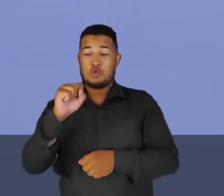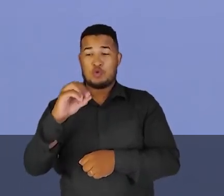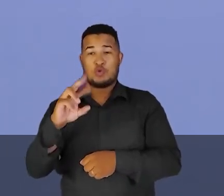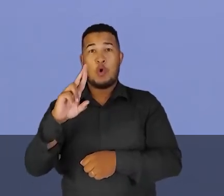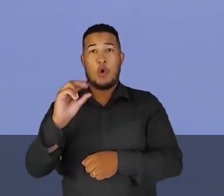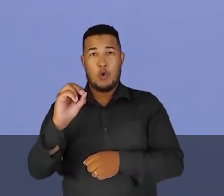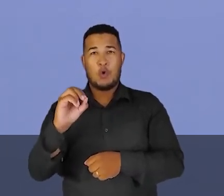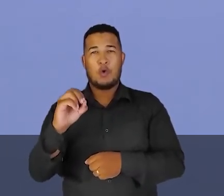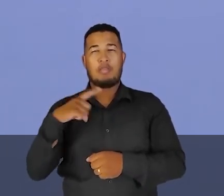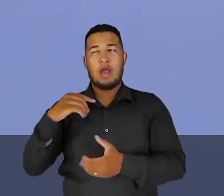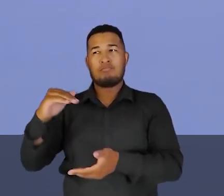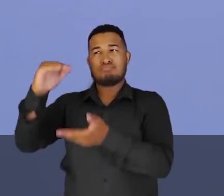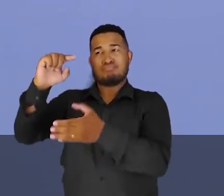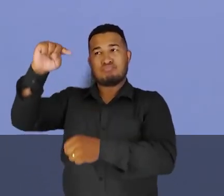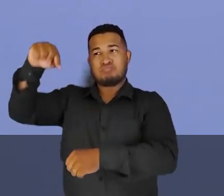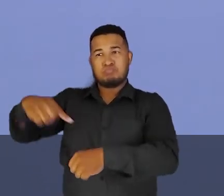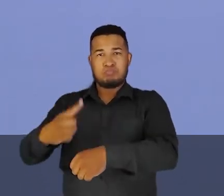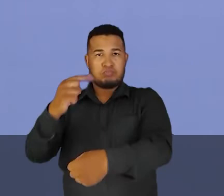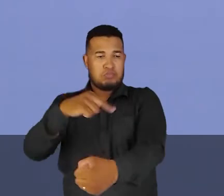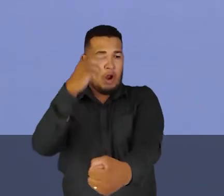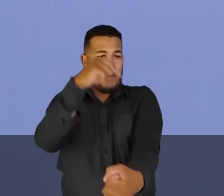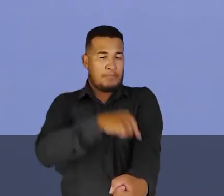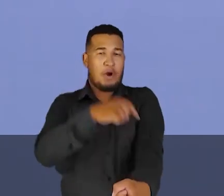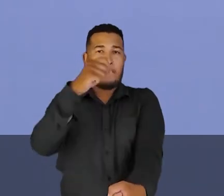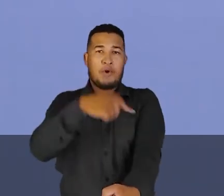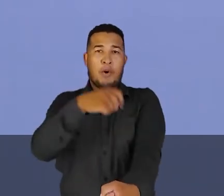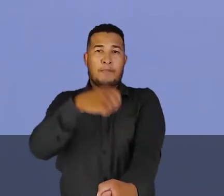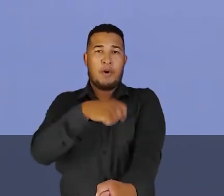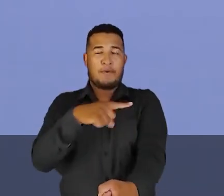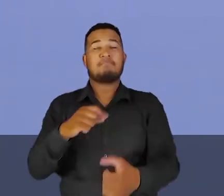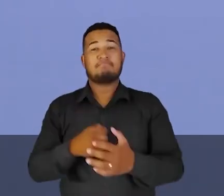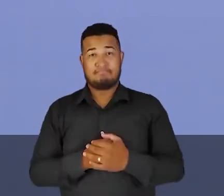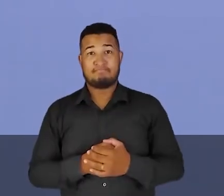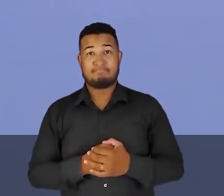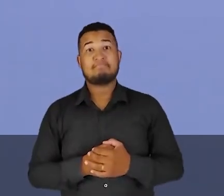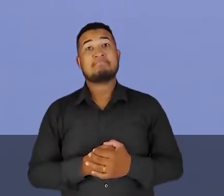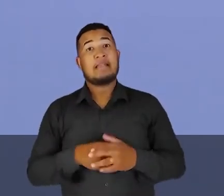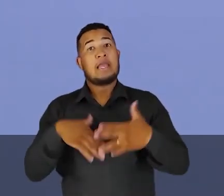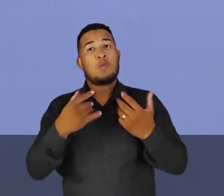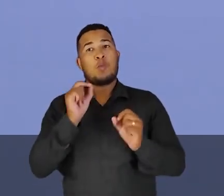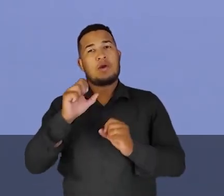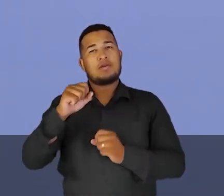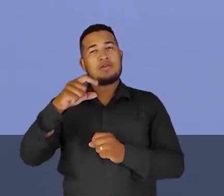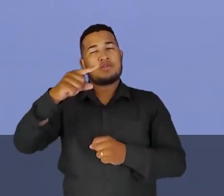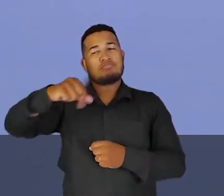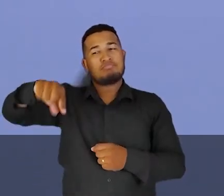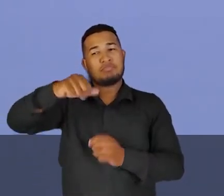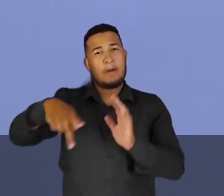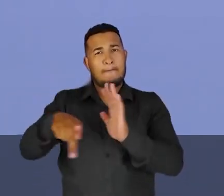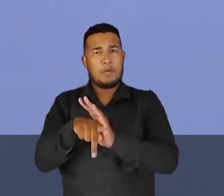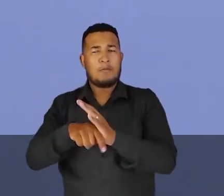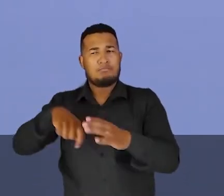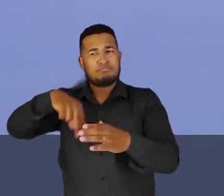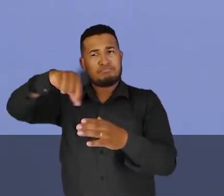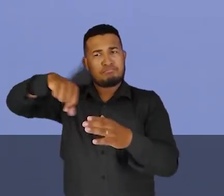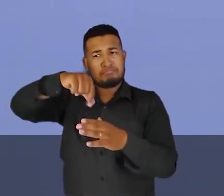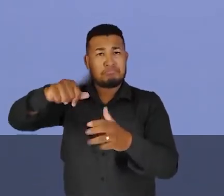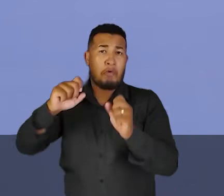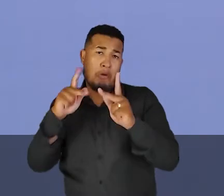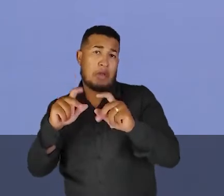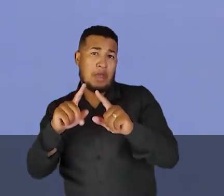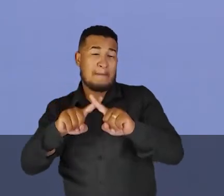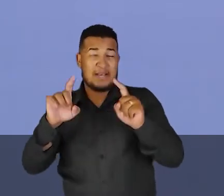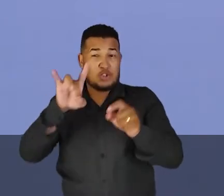que é muito utilizado, né, em hospitais. Então, sal de cozinha, ok. Só sal de